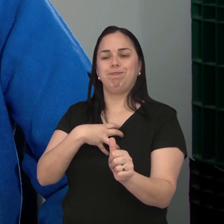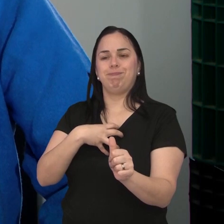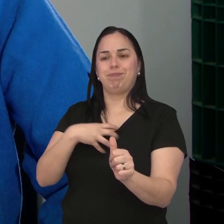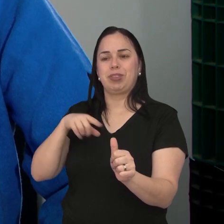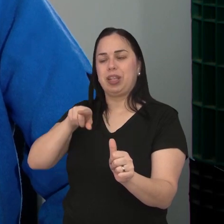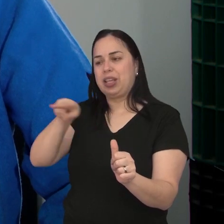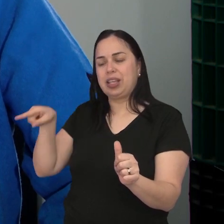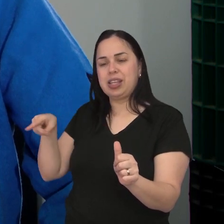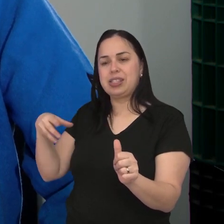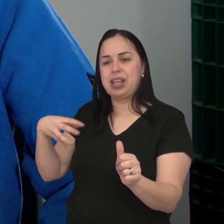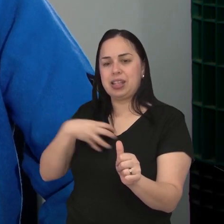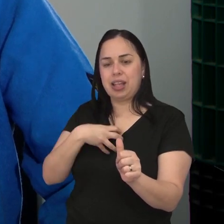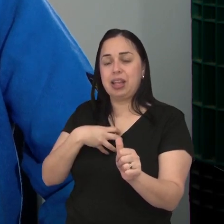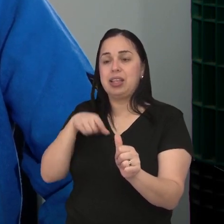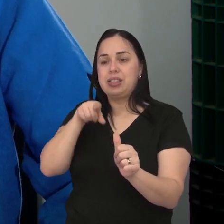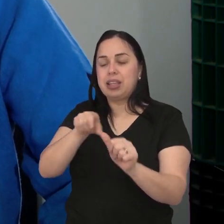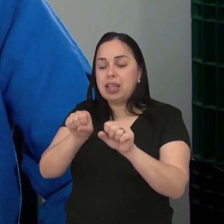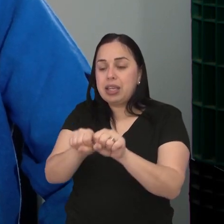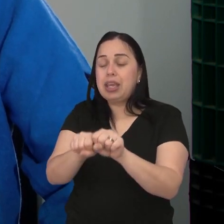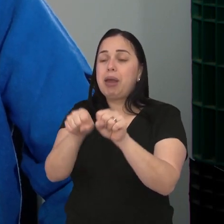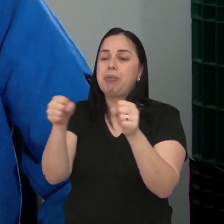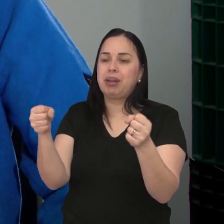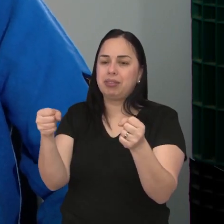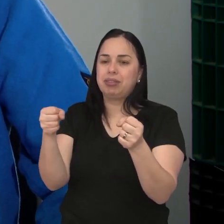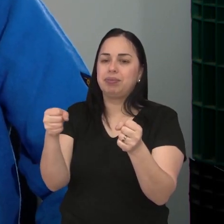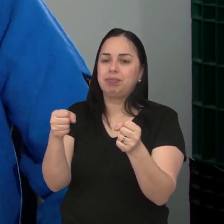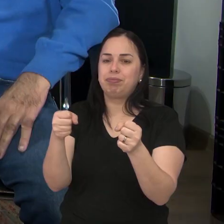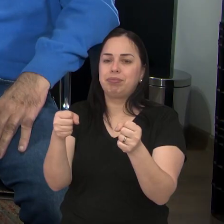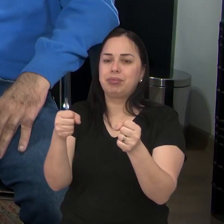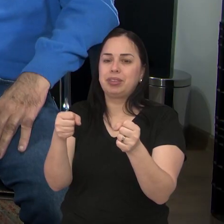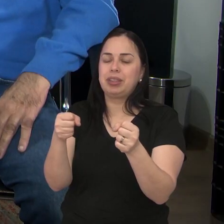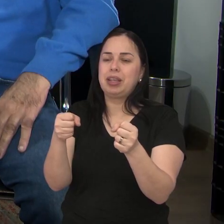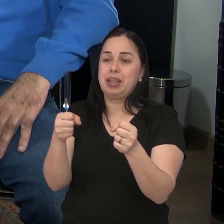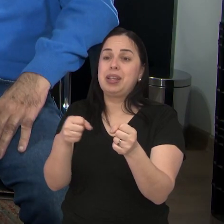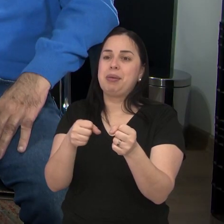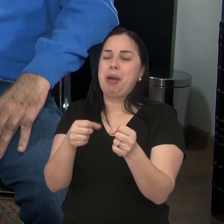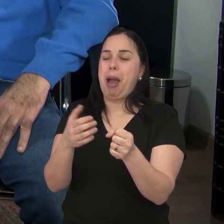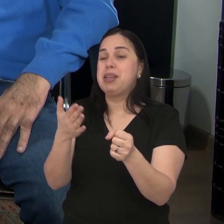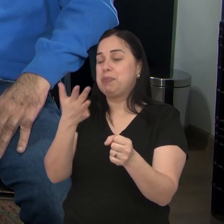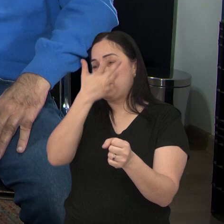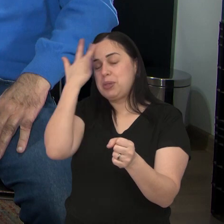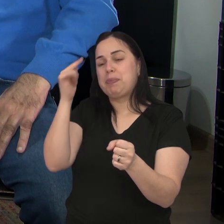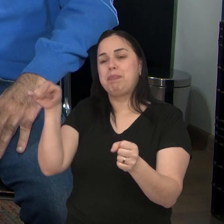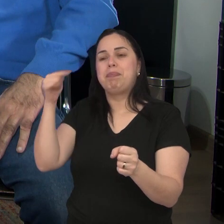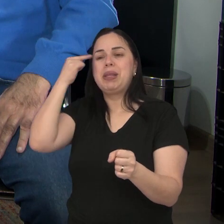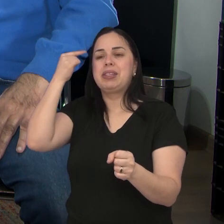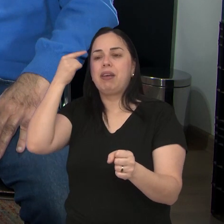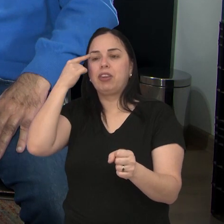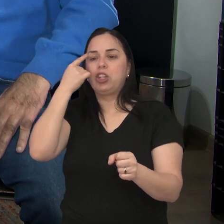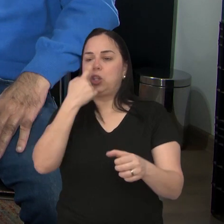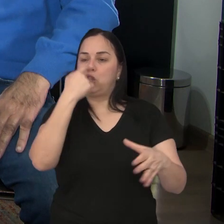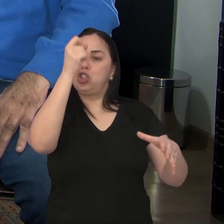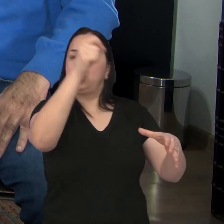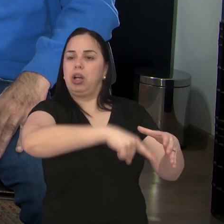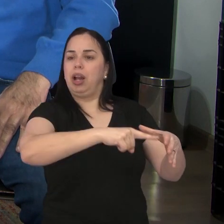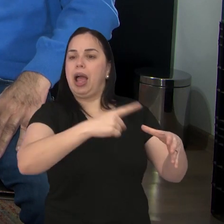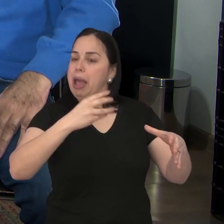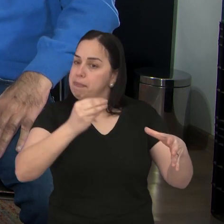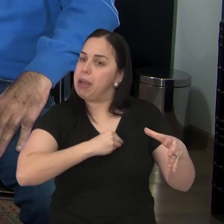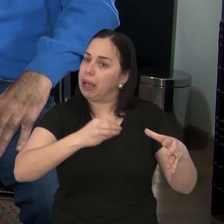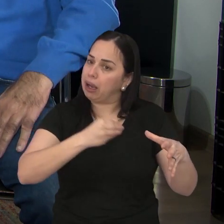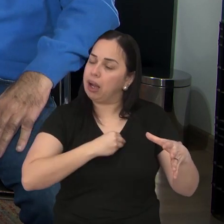mas de valor devocional. Quando quebrava essa imagem, era considerado até um pecado de desrespeito jogar no